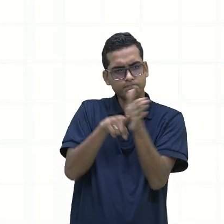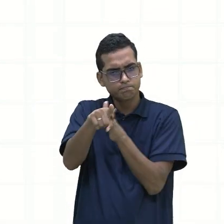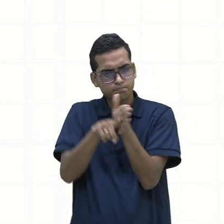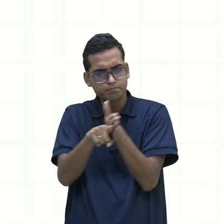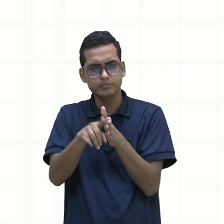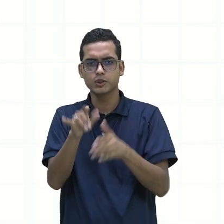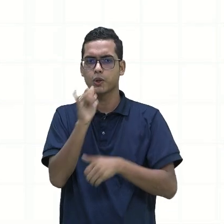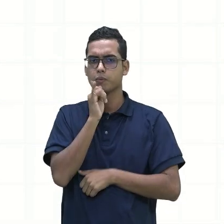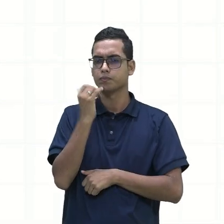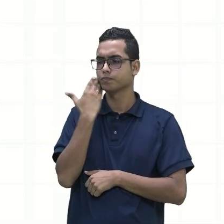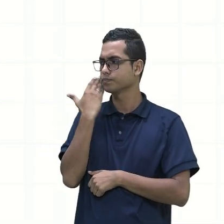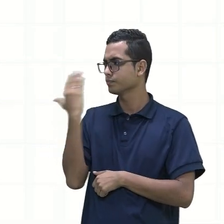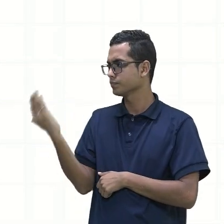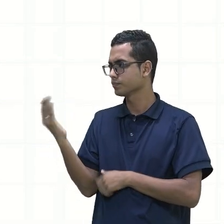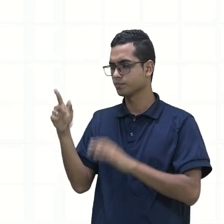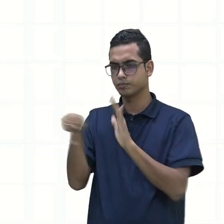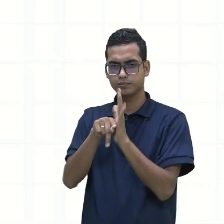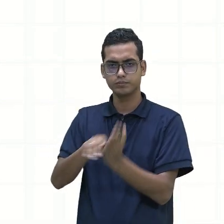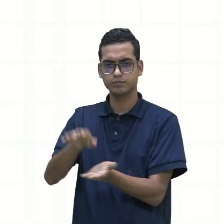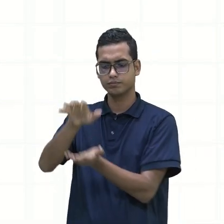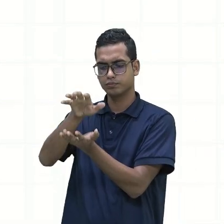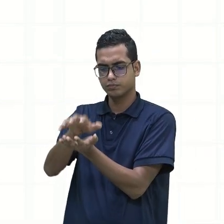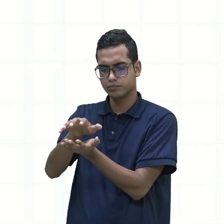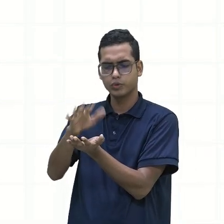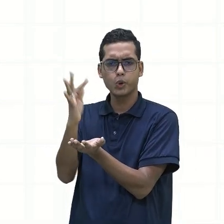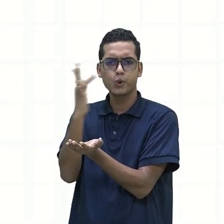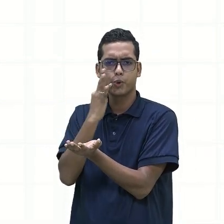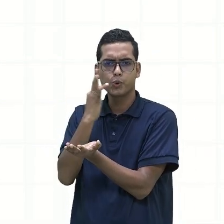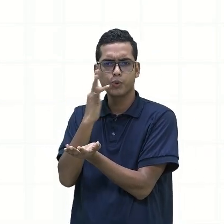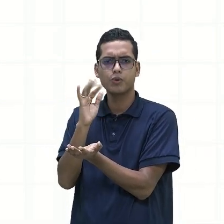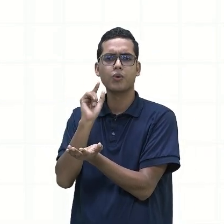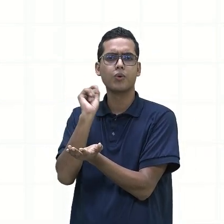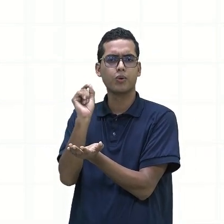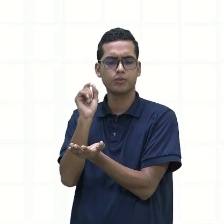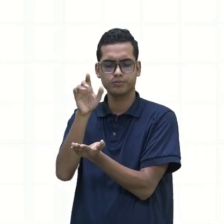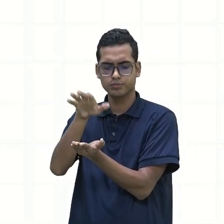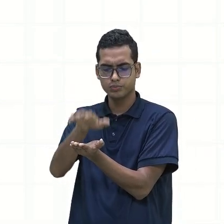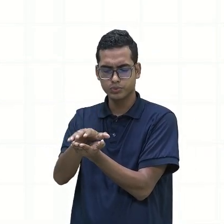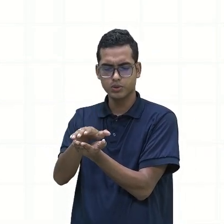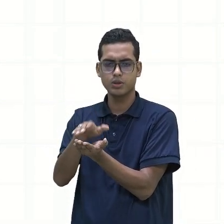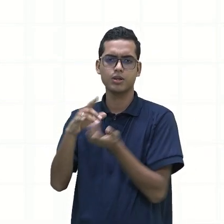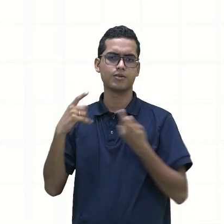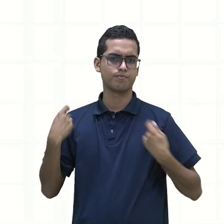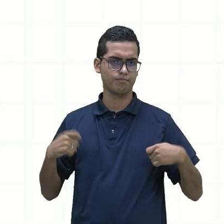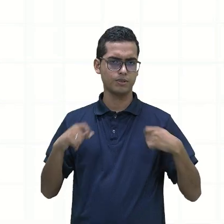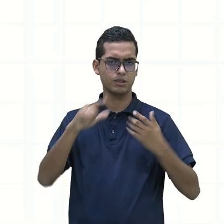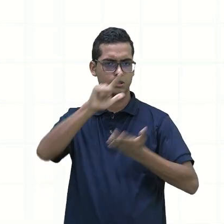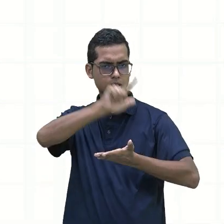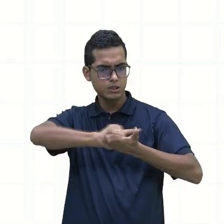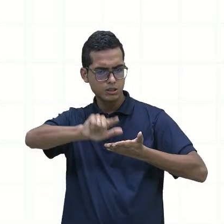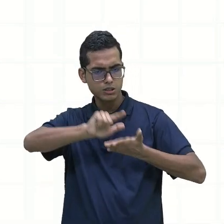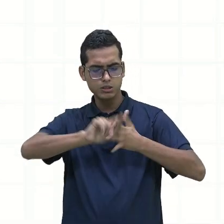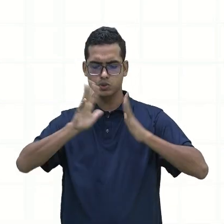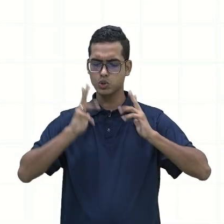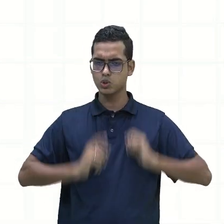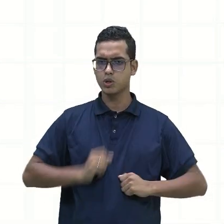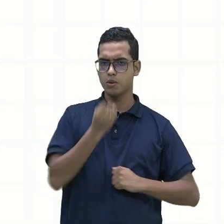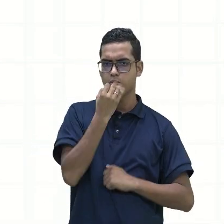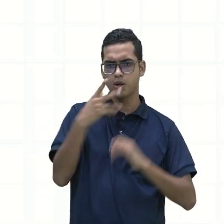caso aqui de polpas de fruta, eles têm que ter toda a higienização